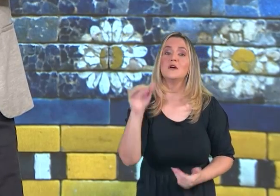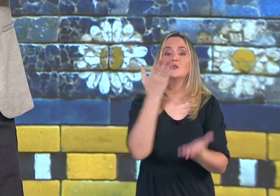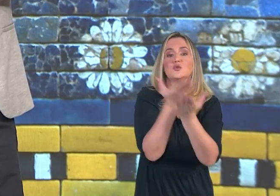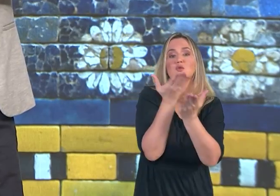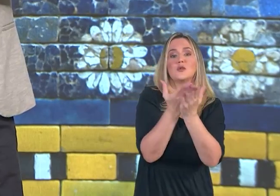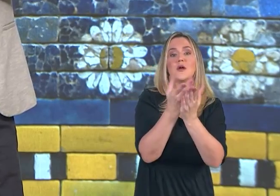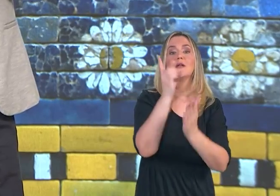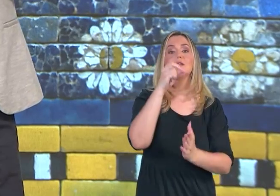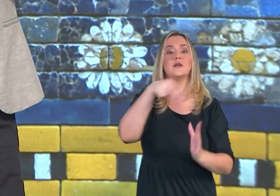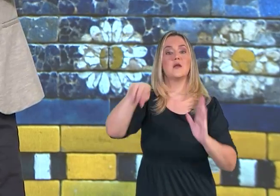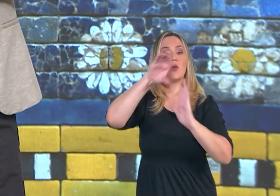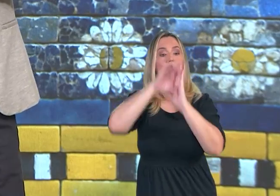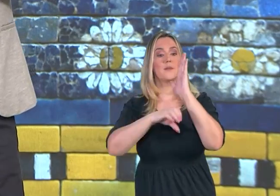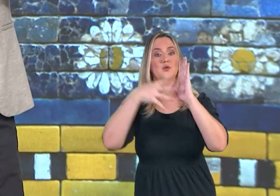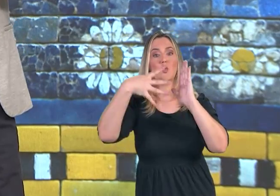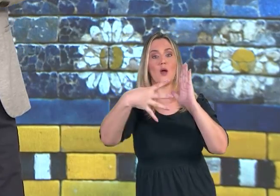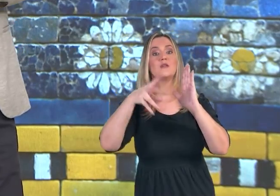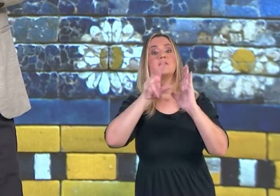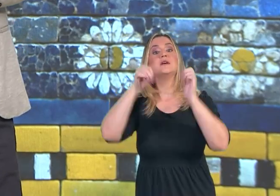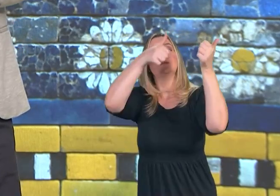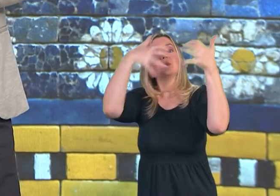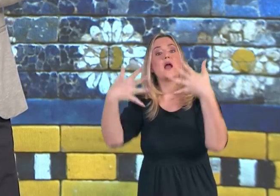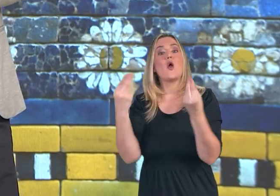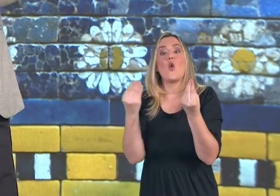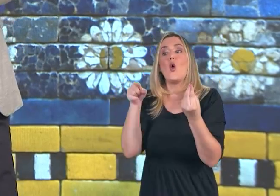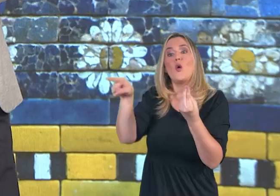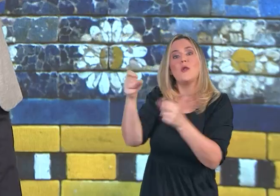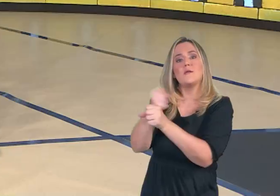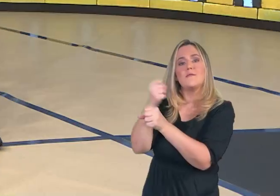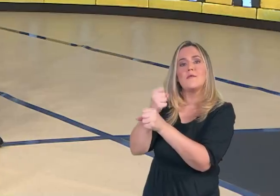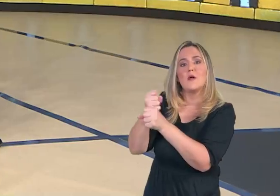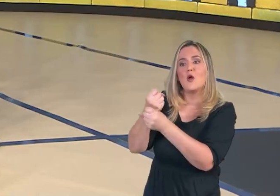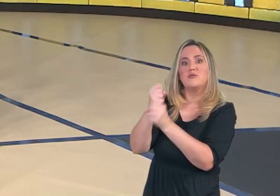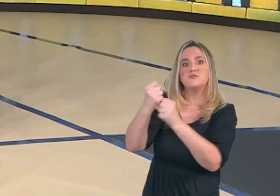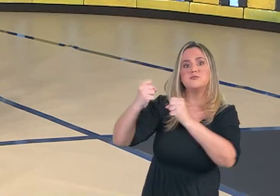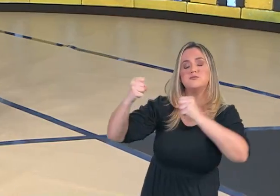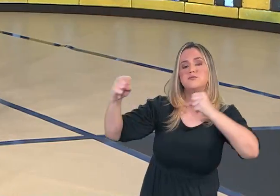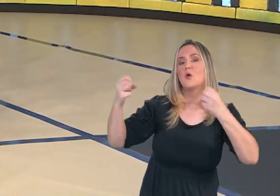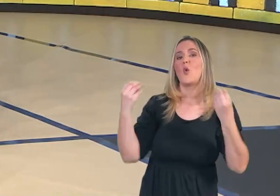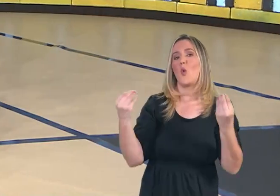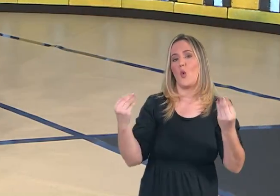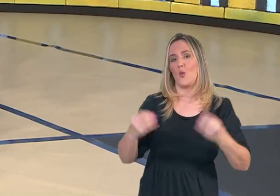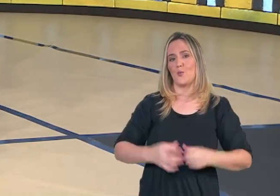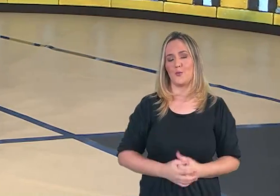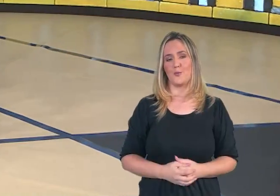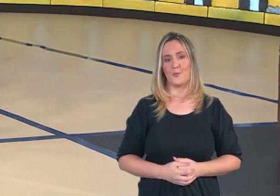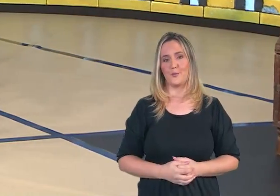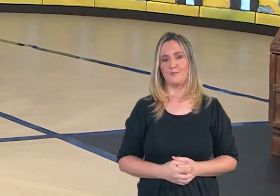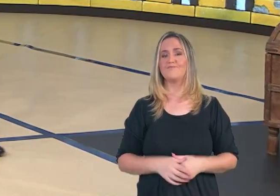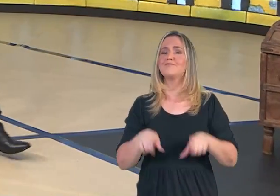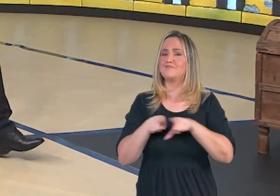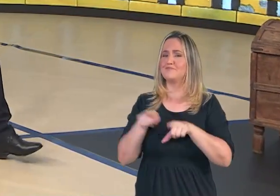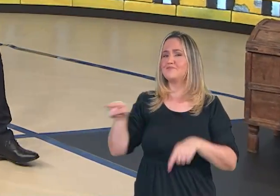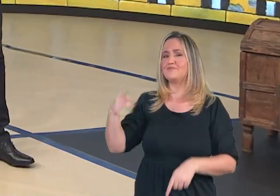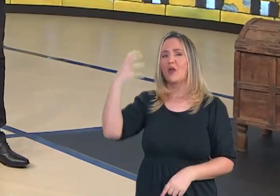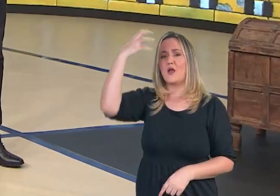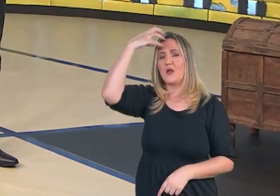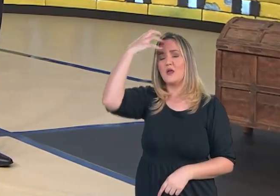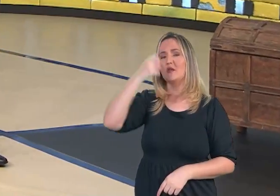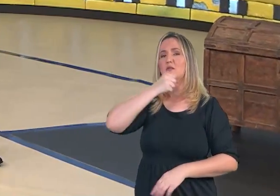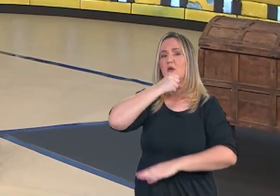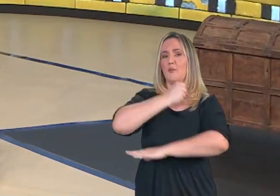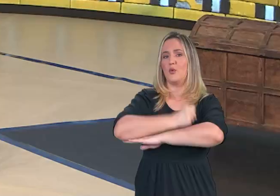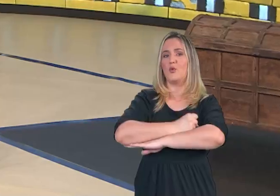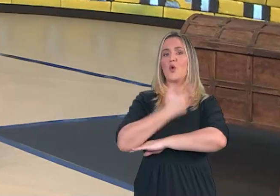que ele construiu e como a arqueologia descobriu essa cidade. Agora, como parte da política de Nabucodonosor para lidar com as